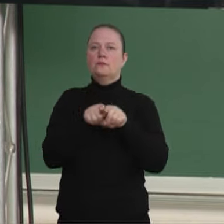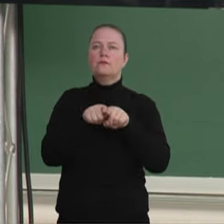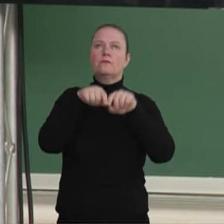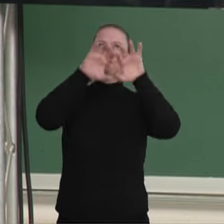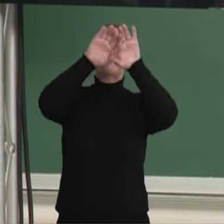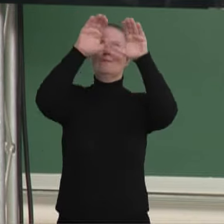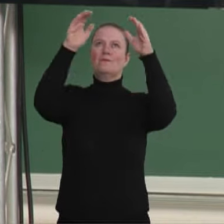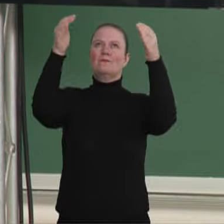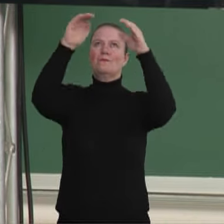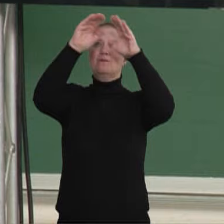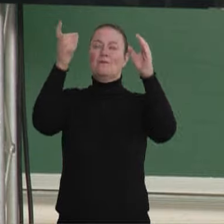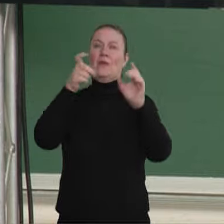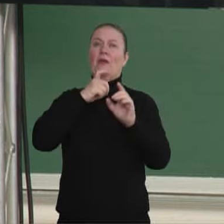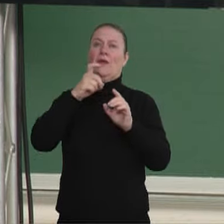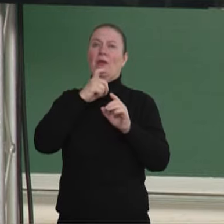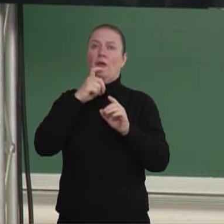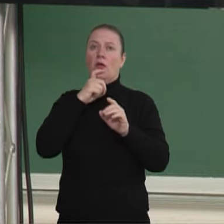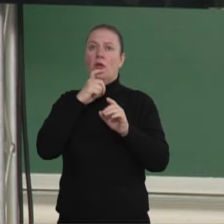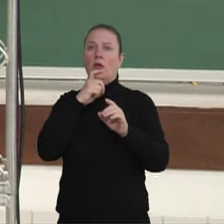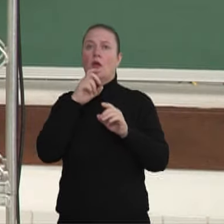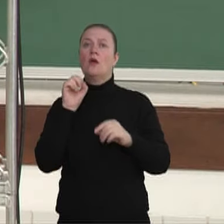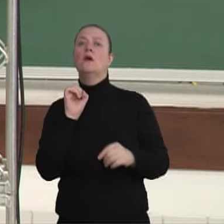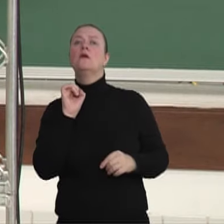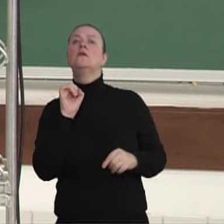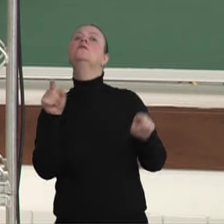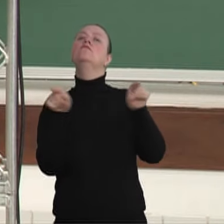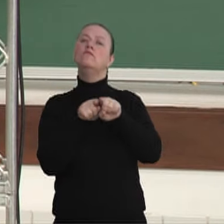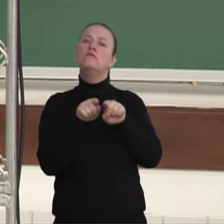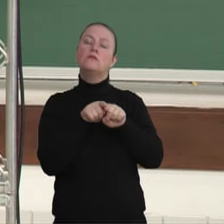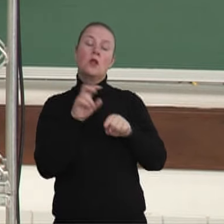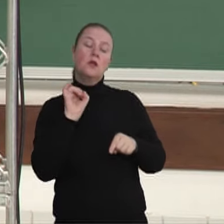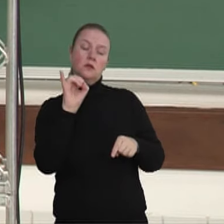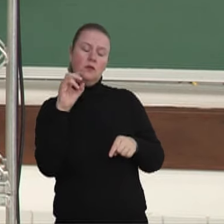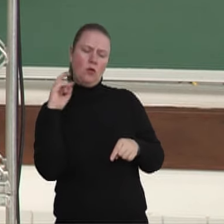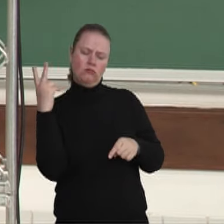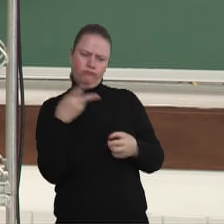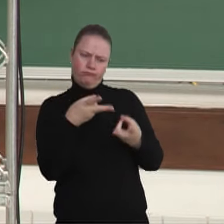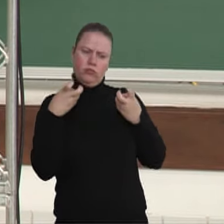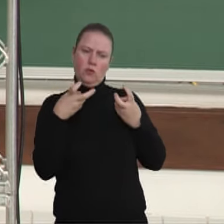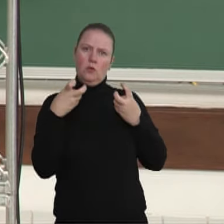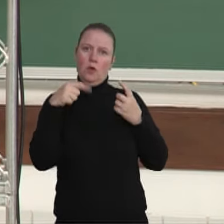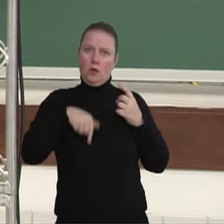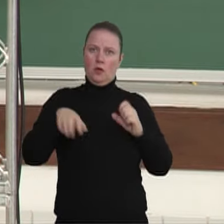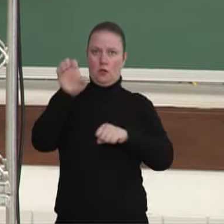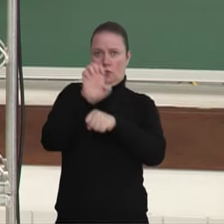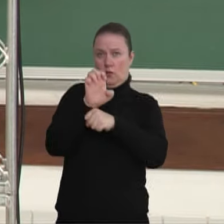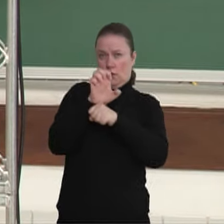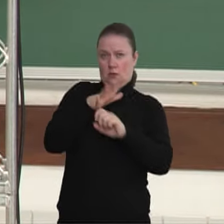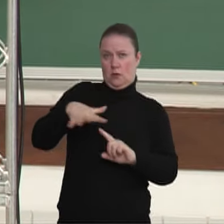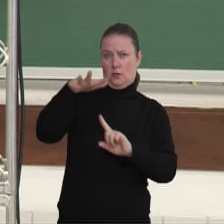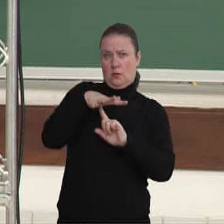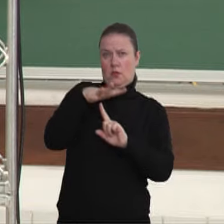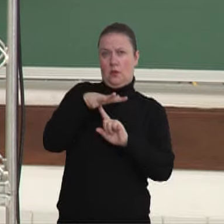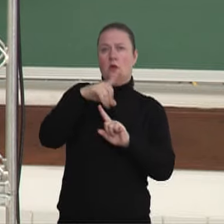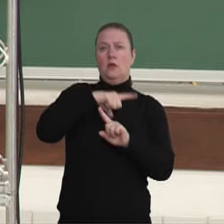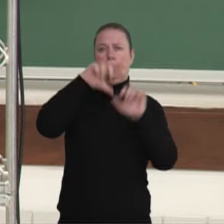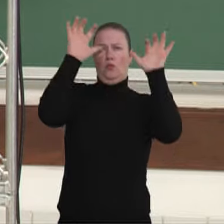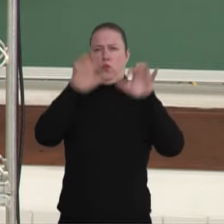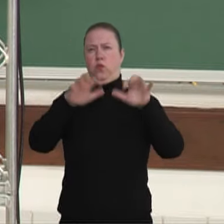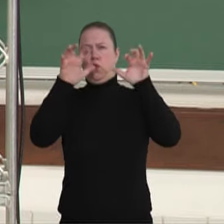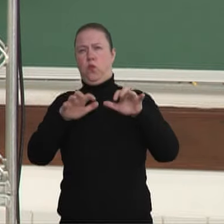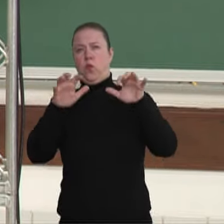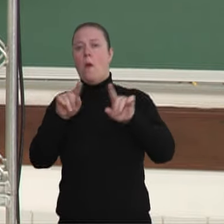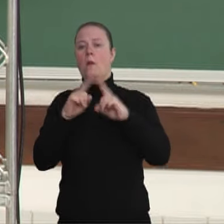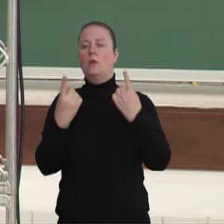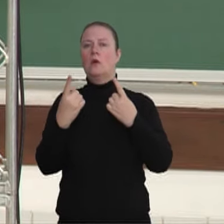se a gente for analisar o estado do Paraná, temos essa correspondência de ter esse tipo de tempestade, mas o que nos ajuda é a Serra do Mar, que